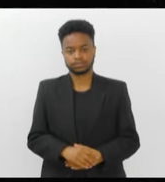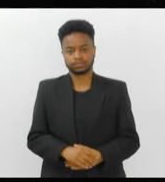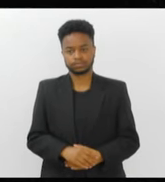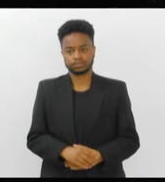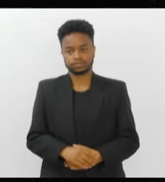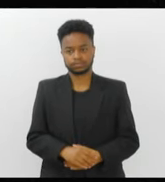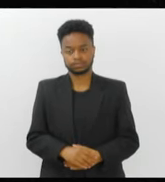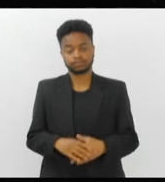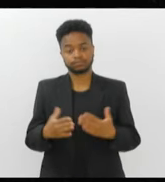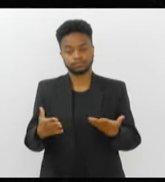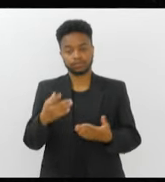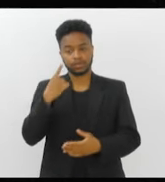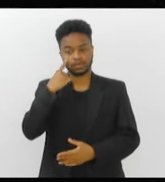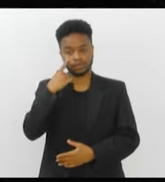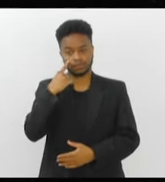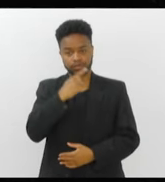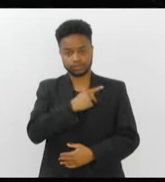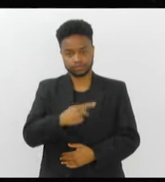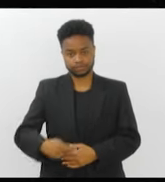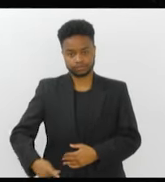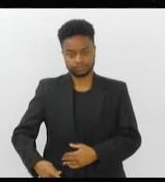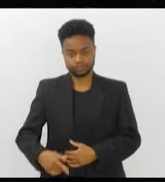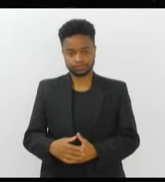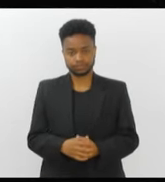Veja, senhor presidente,